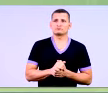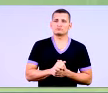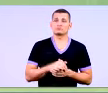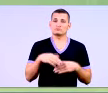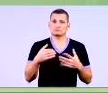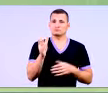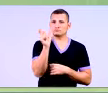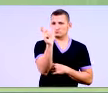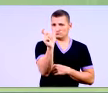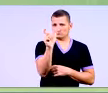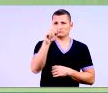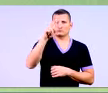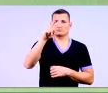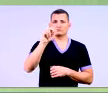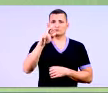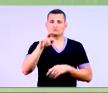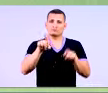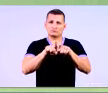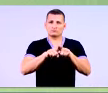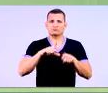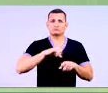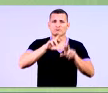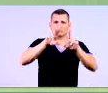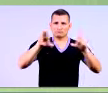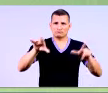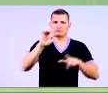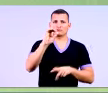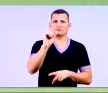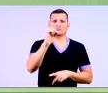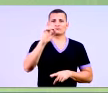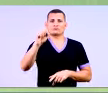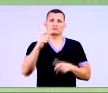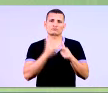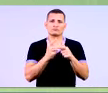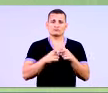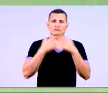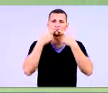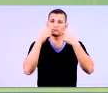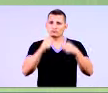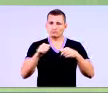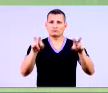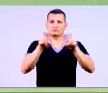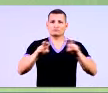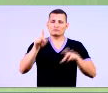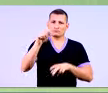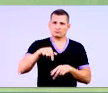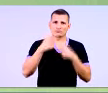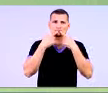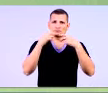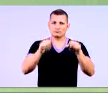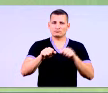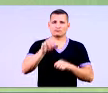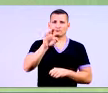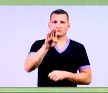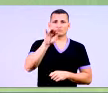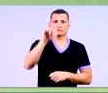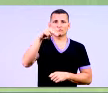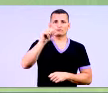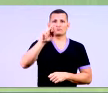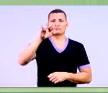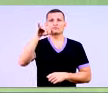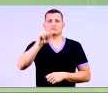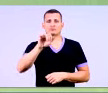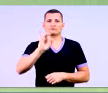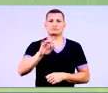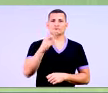de variáveis têm os tipos de dados porque a linguagem nativa do computador é a linguagem binária composta apenas por